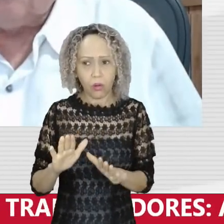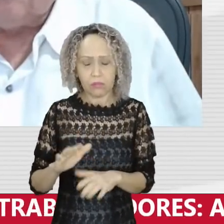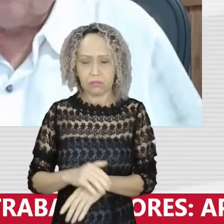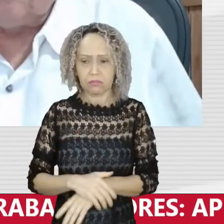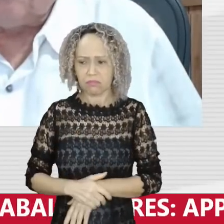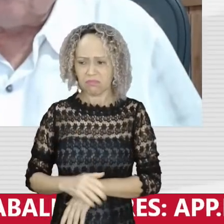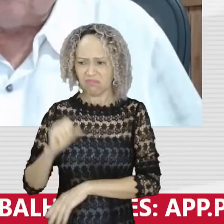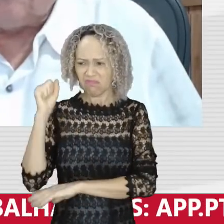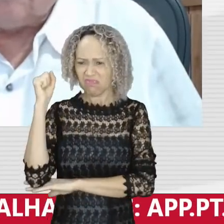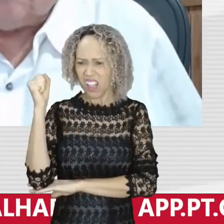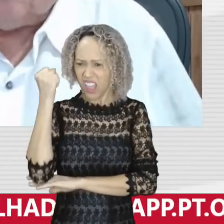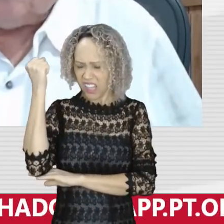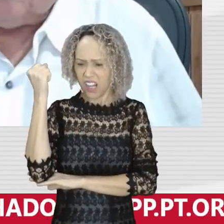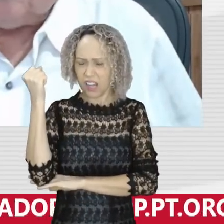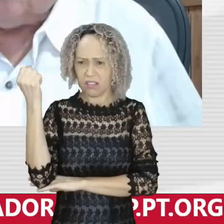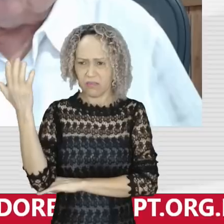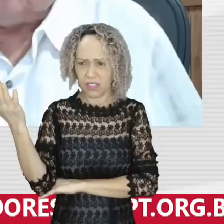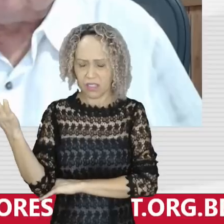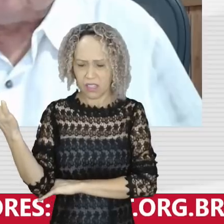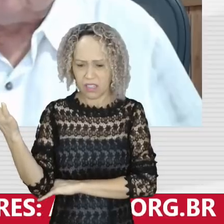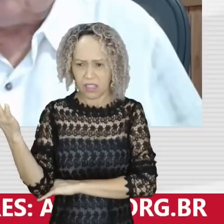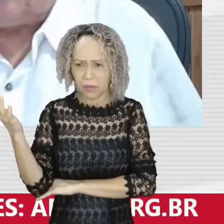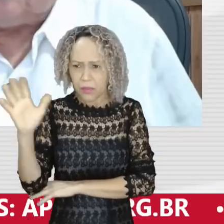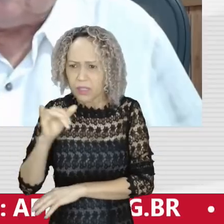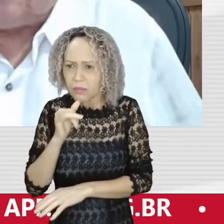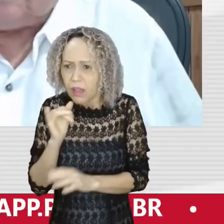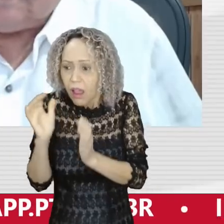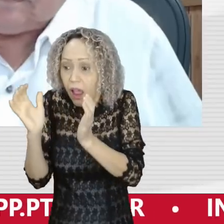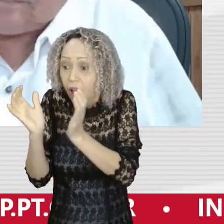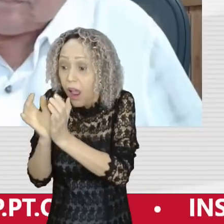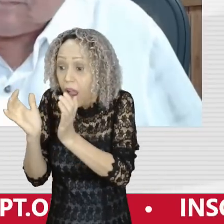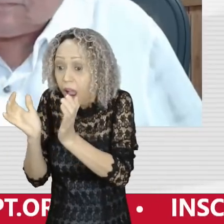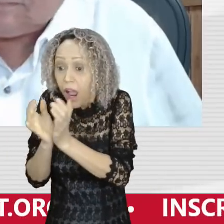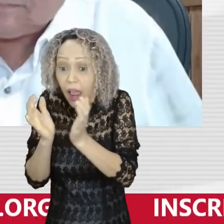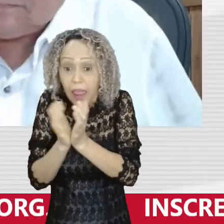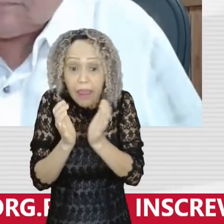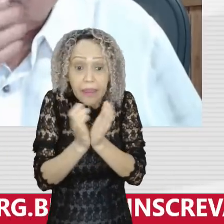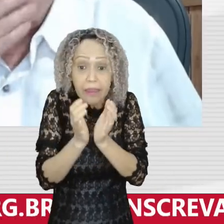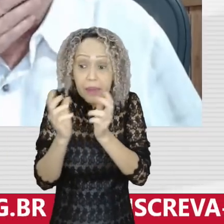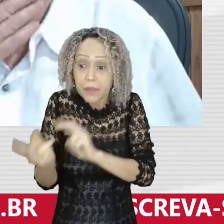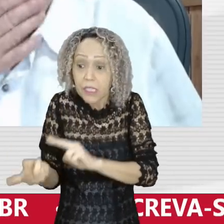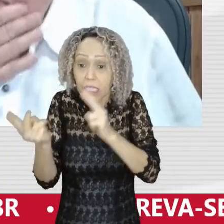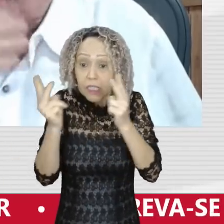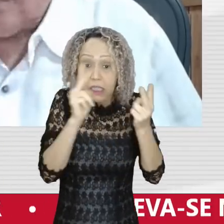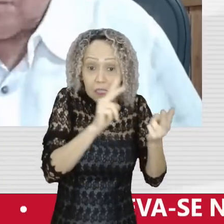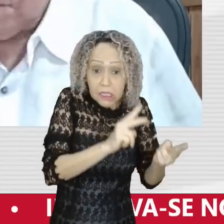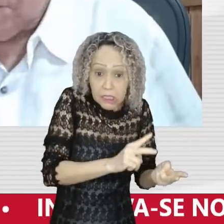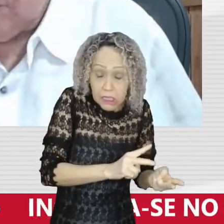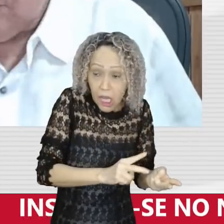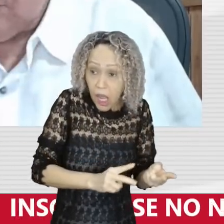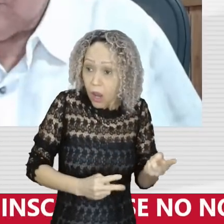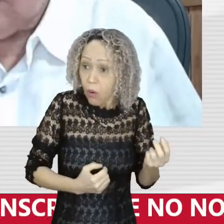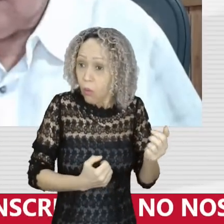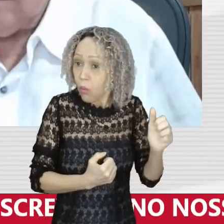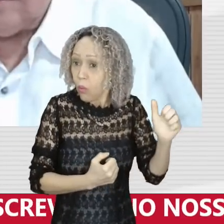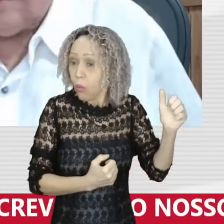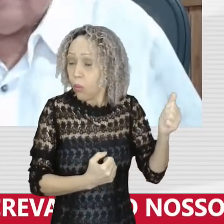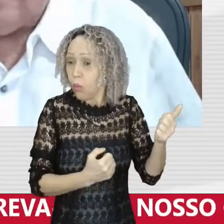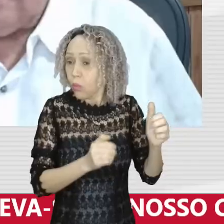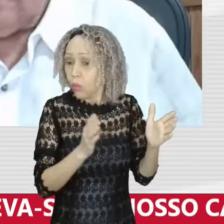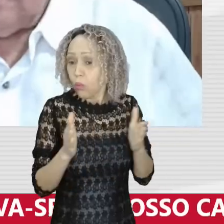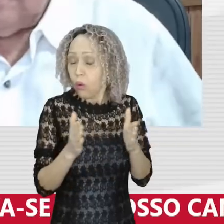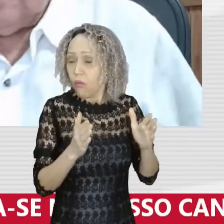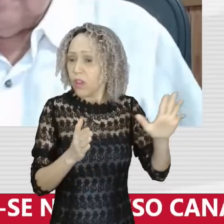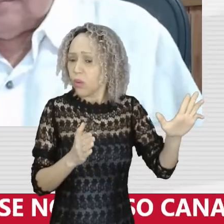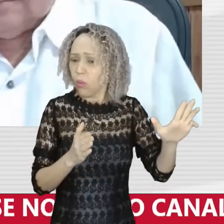né? Não se consegue, a equipe não consegue nem ter acesso a esses dados, de fato, para saber o que é, por onde